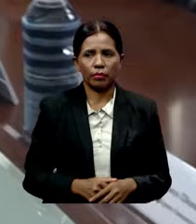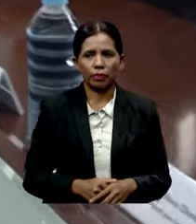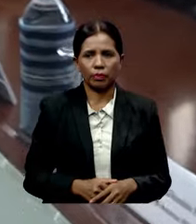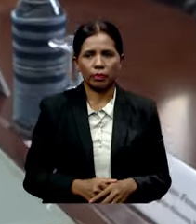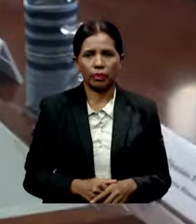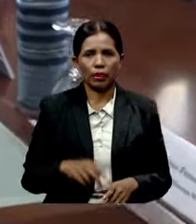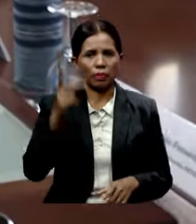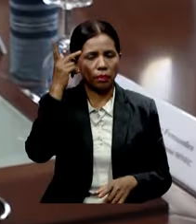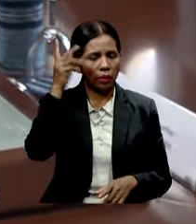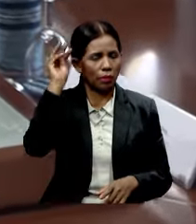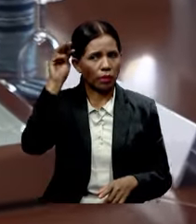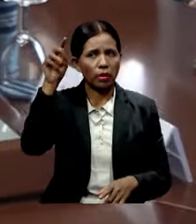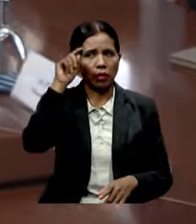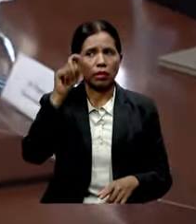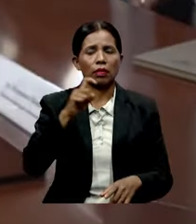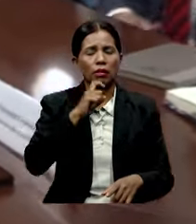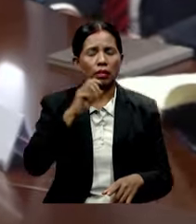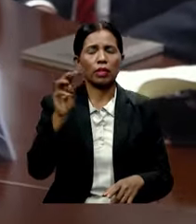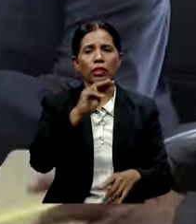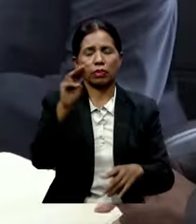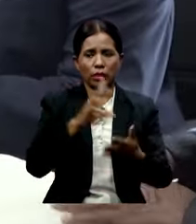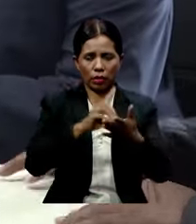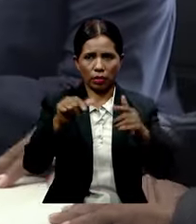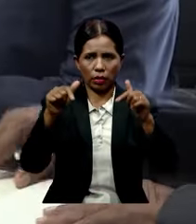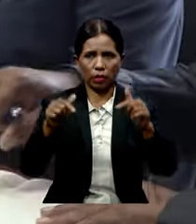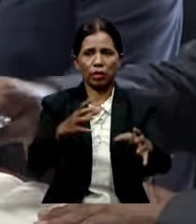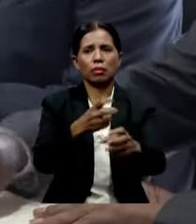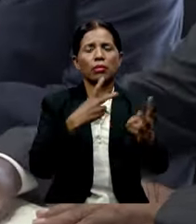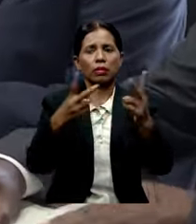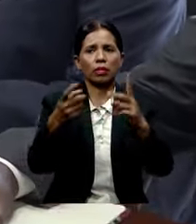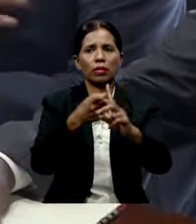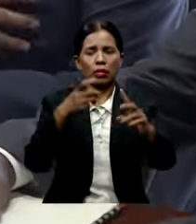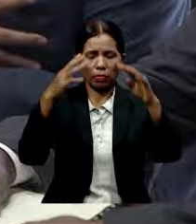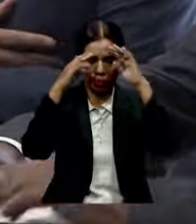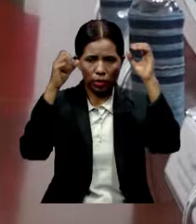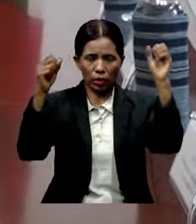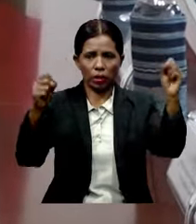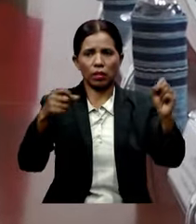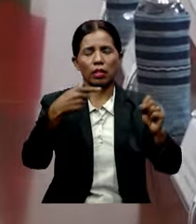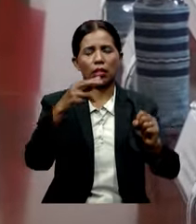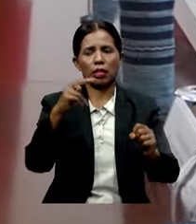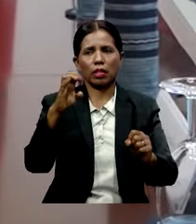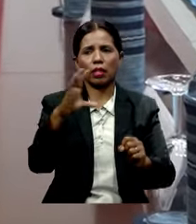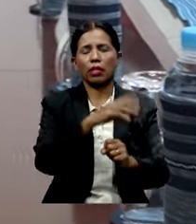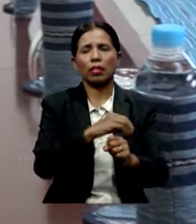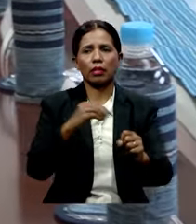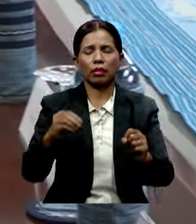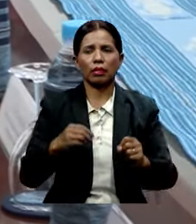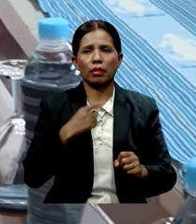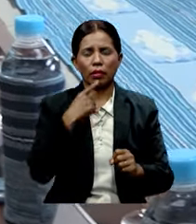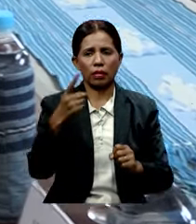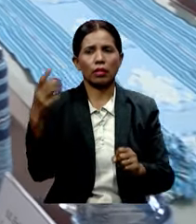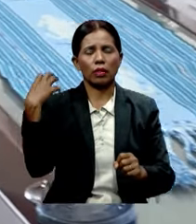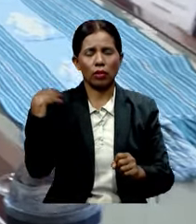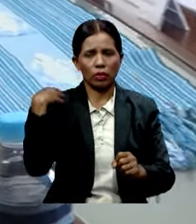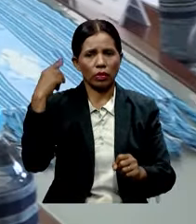O primeiro-ministro Kairala Xanana Guzmão e a segunda semana nem se visita o presidente da República Guiné-Bissau, Umaro Sissoko Embalo, e a